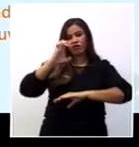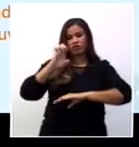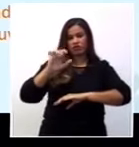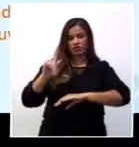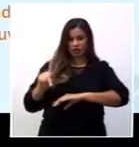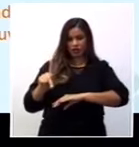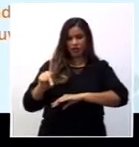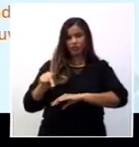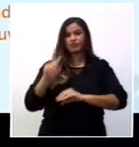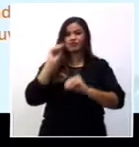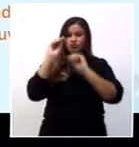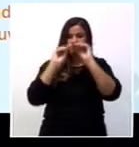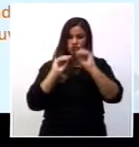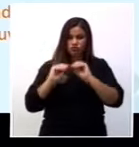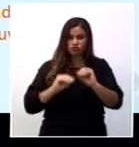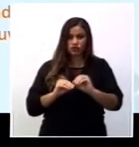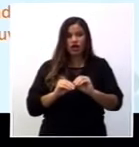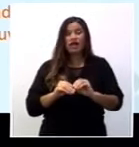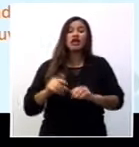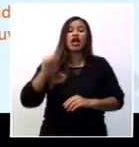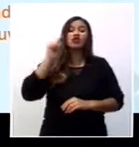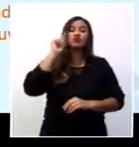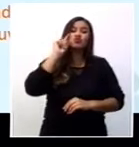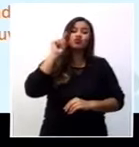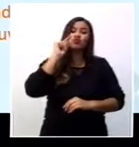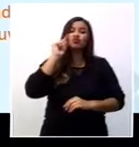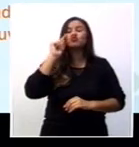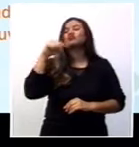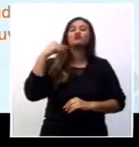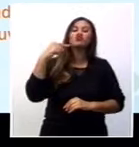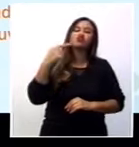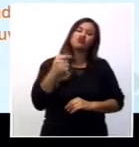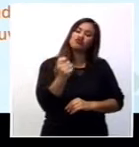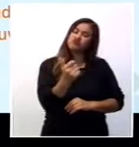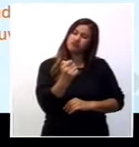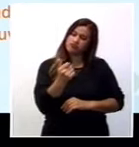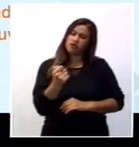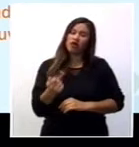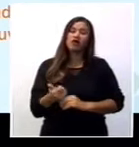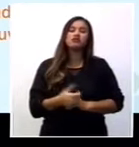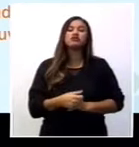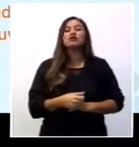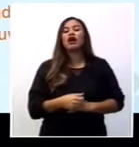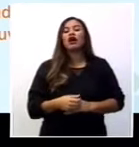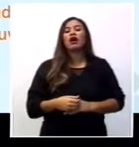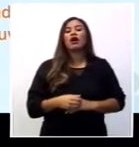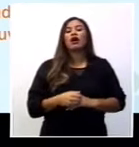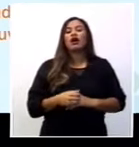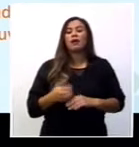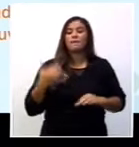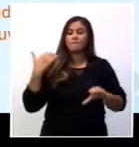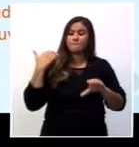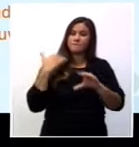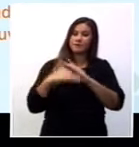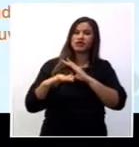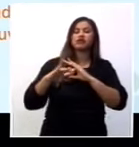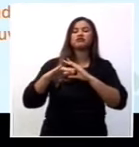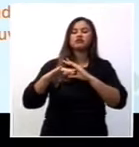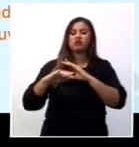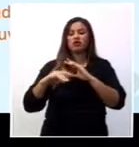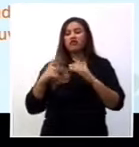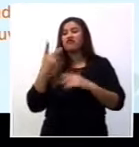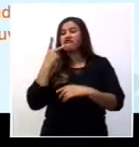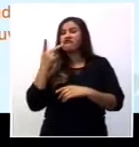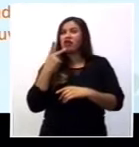receber aí quase que diariamente informações, né, da Defesa Civil ligadas aí a